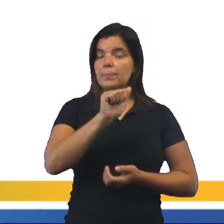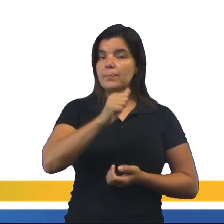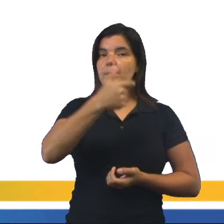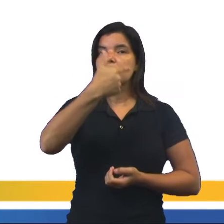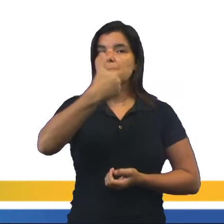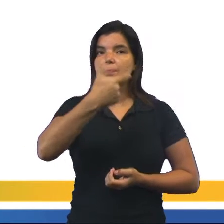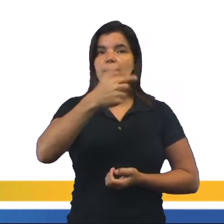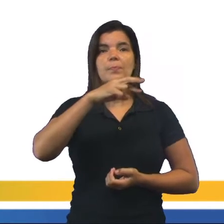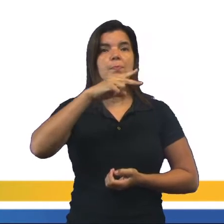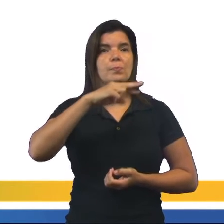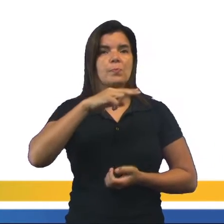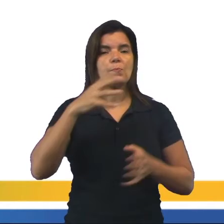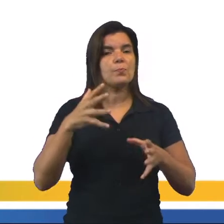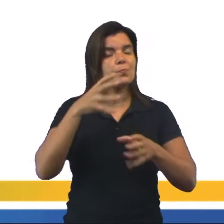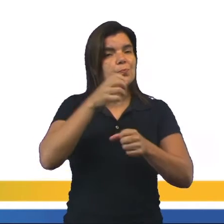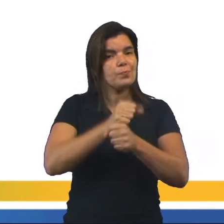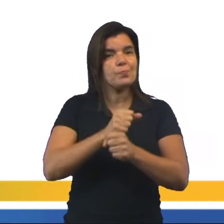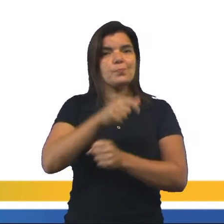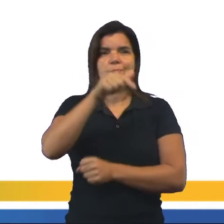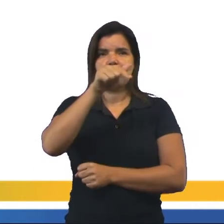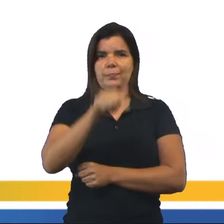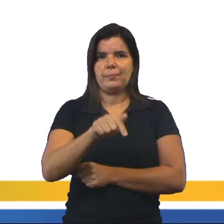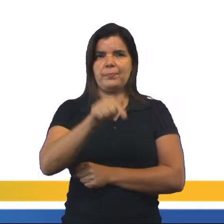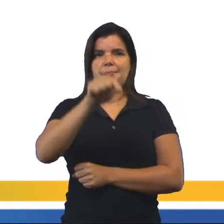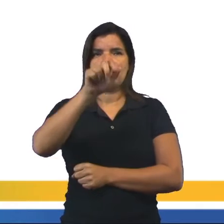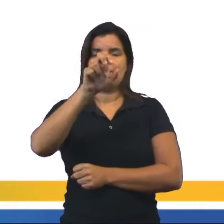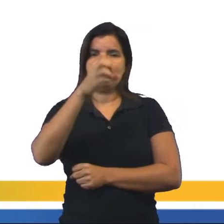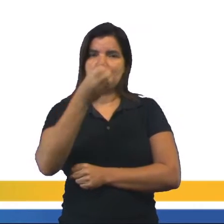Ao quadrado é igual, somando tudo, vai dar